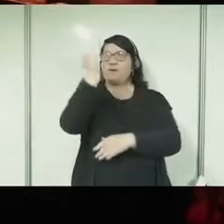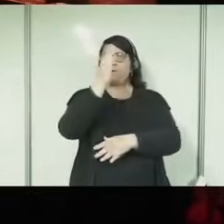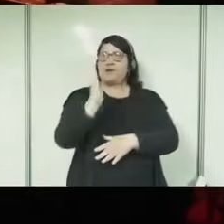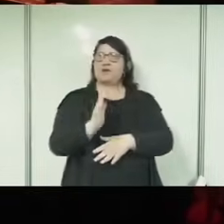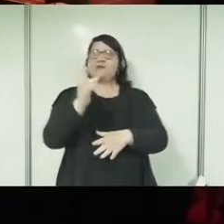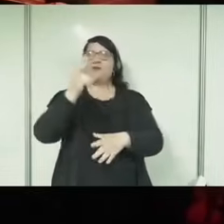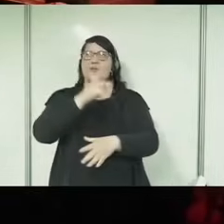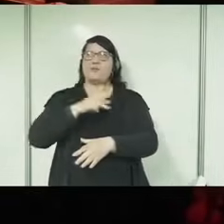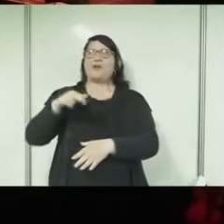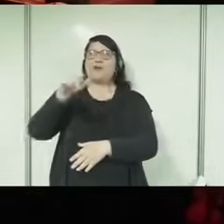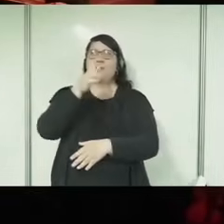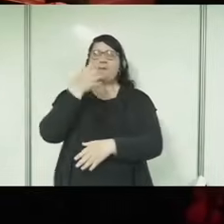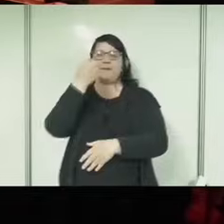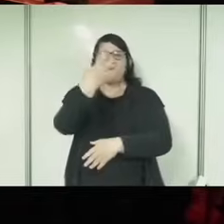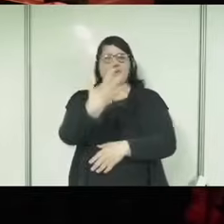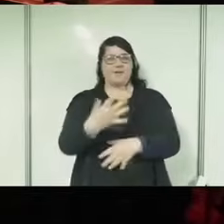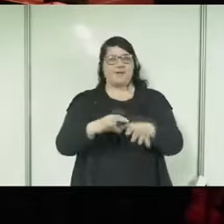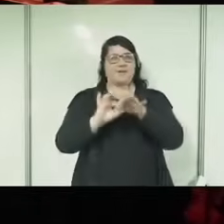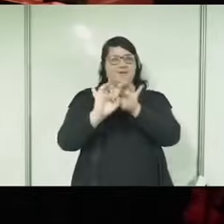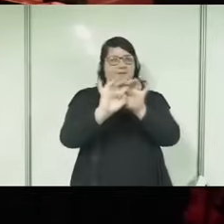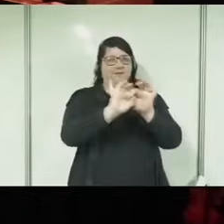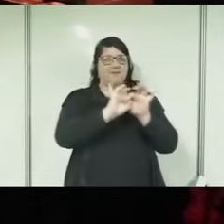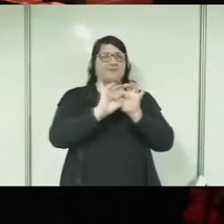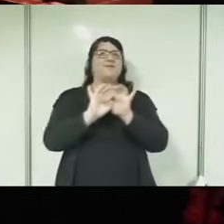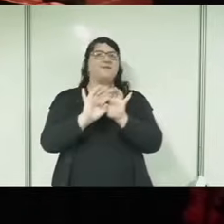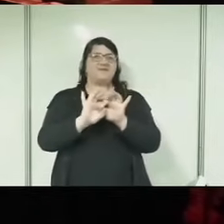Nossa Senhora de